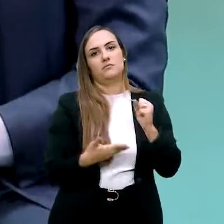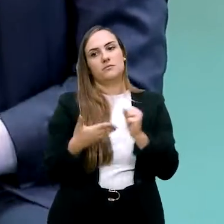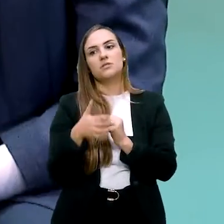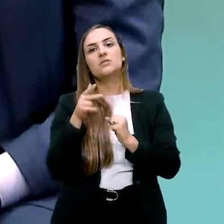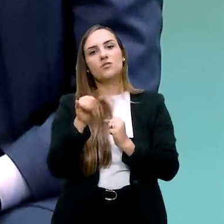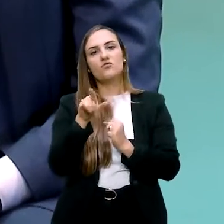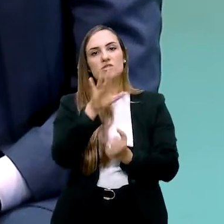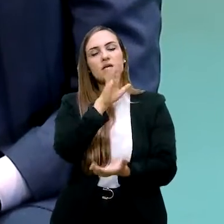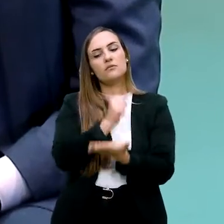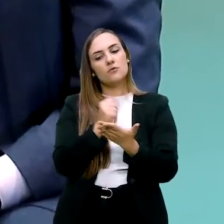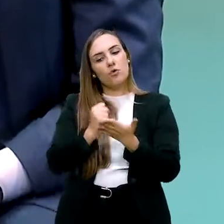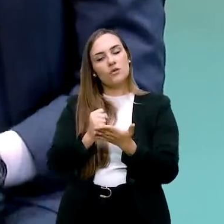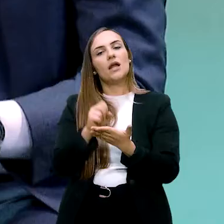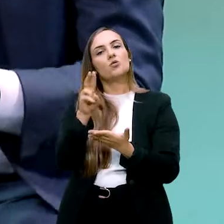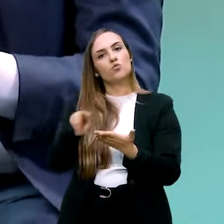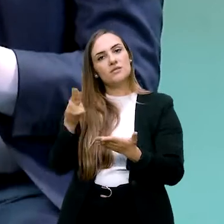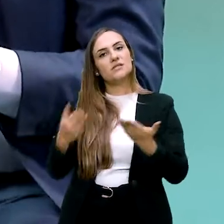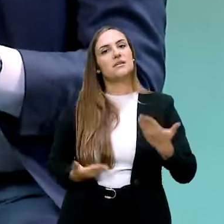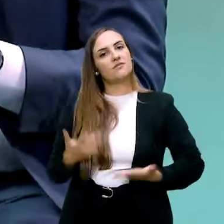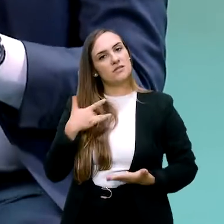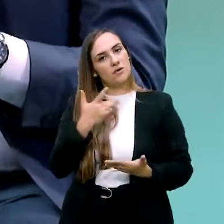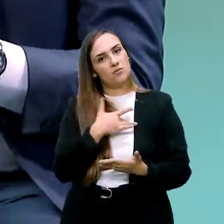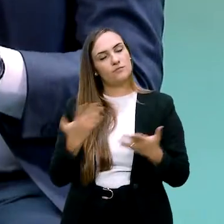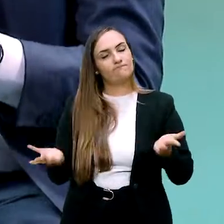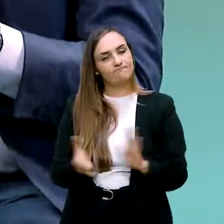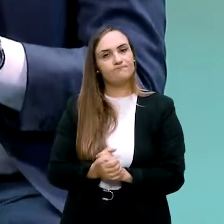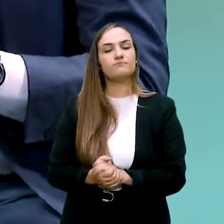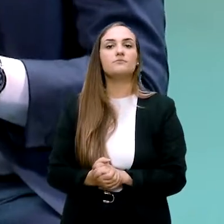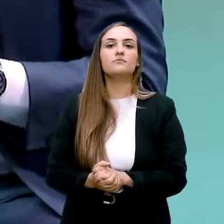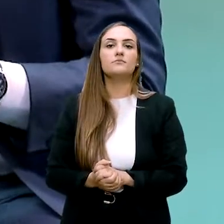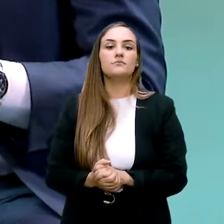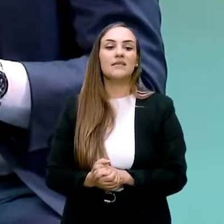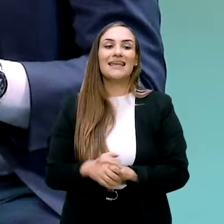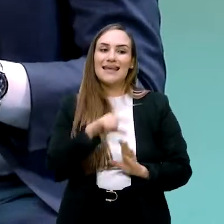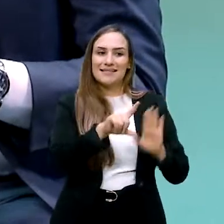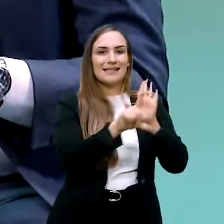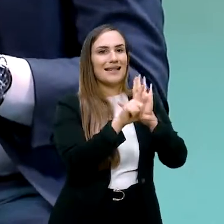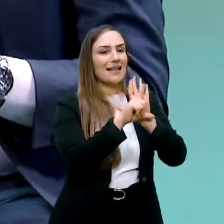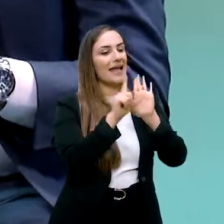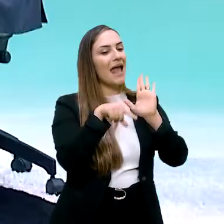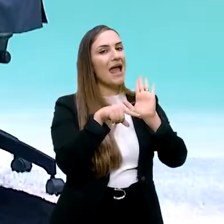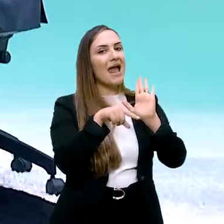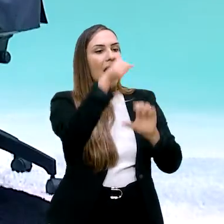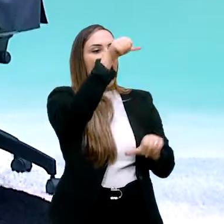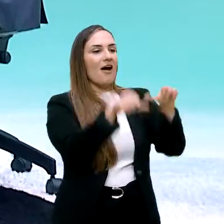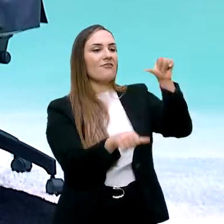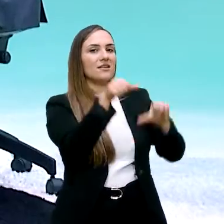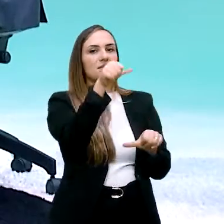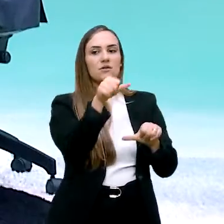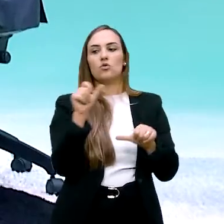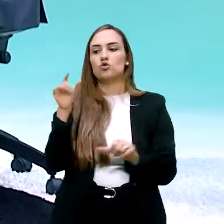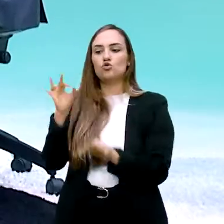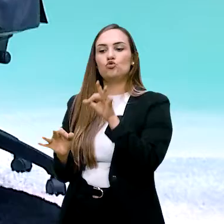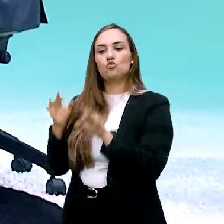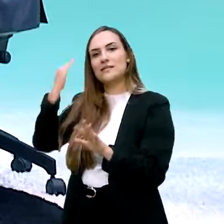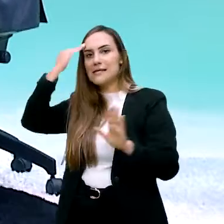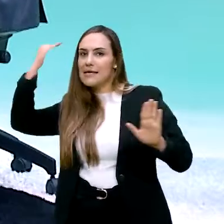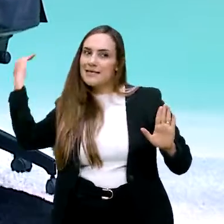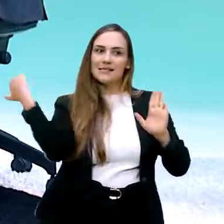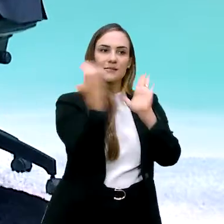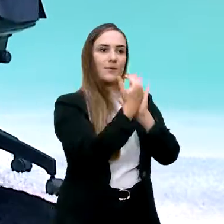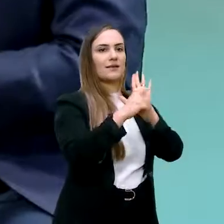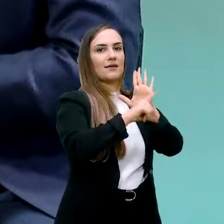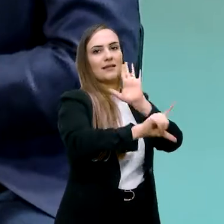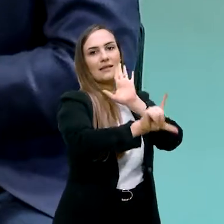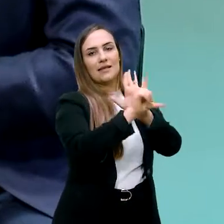aqueles usuários de plano de saúde. E esta lei ela serve de parâmetro para as decisões judiciais. Né? Ela não a trata, importância dela reside aí, né? Não